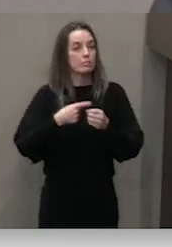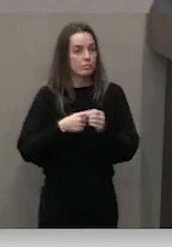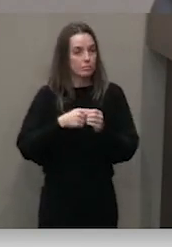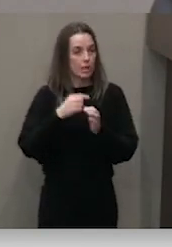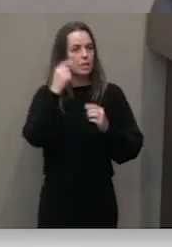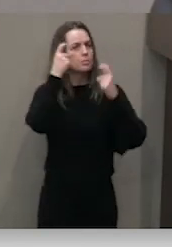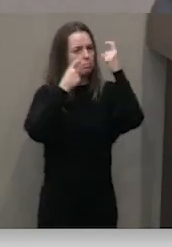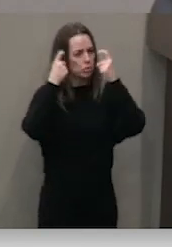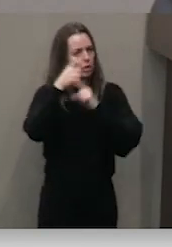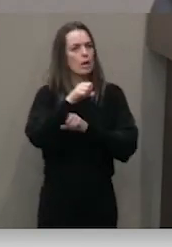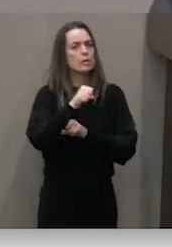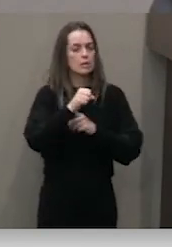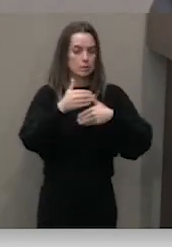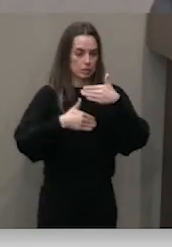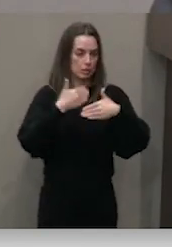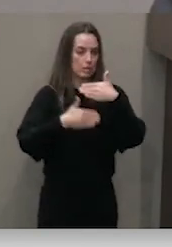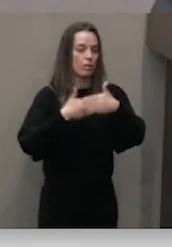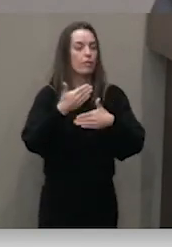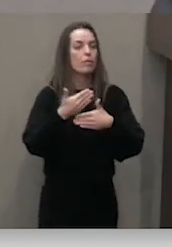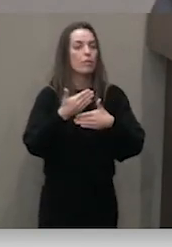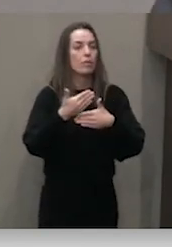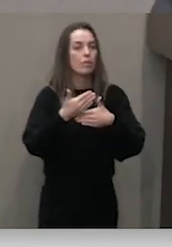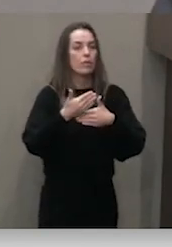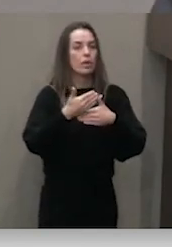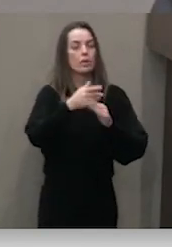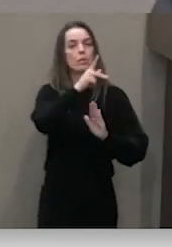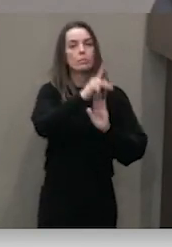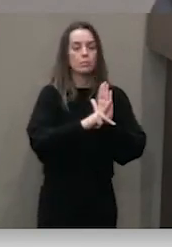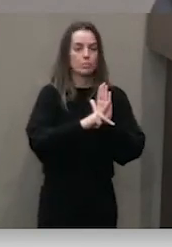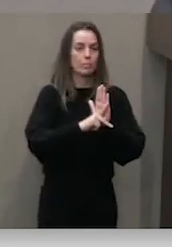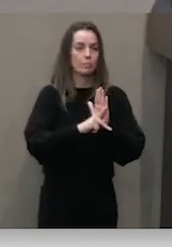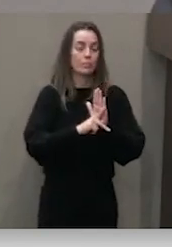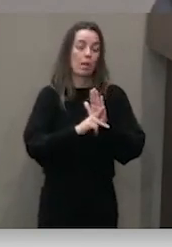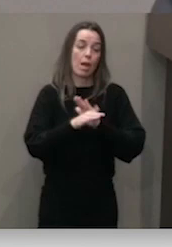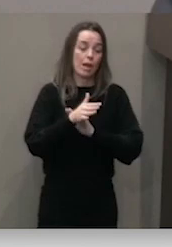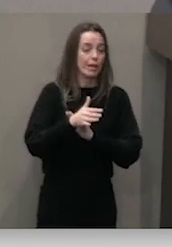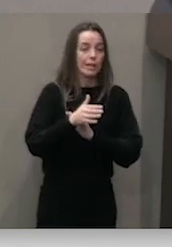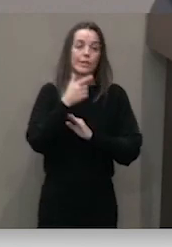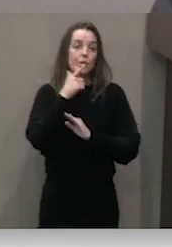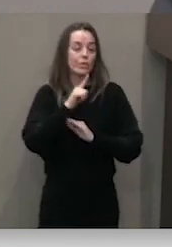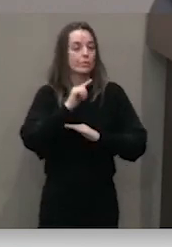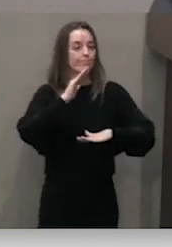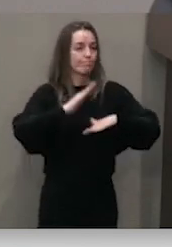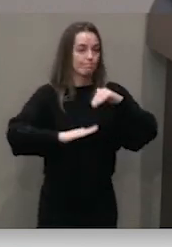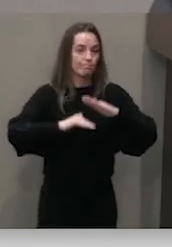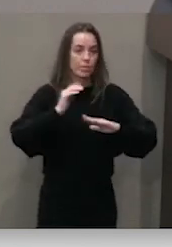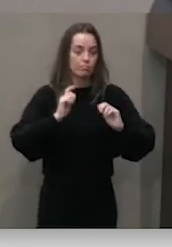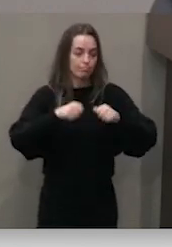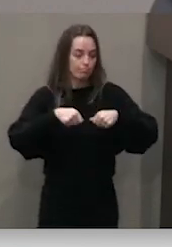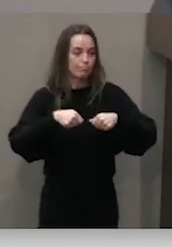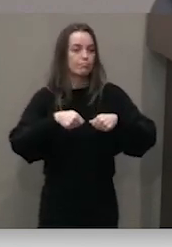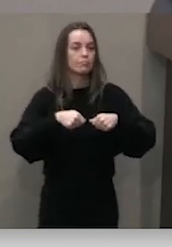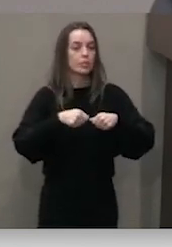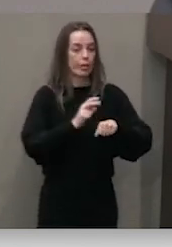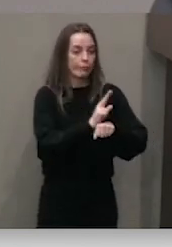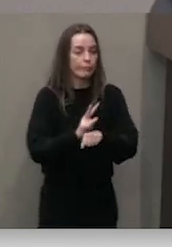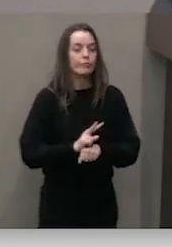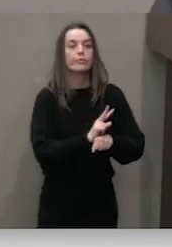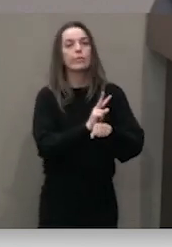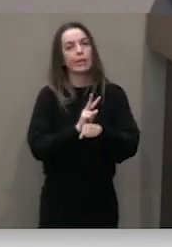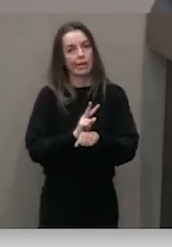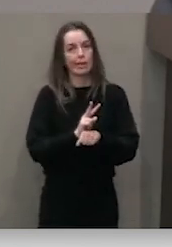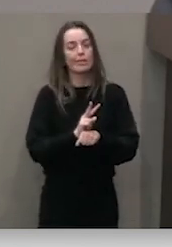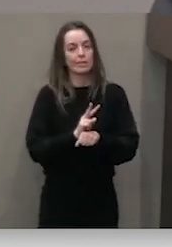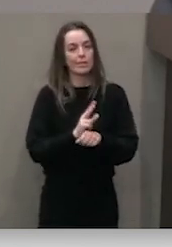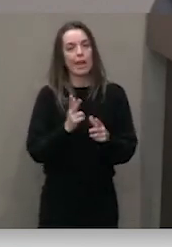desenvolver instrumentos de planejamento. Nem sempre a gente consegue executar, nem sempre a gente consegue fiscalizar tudo, nem nós, nem os senhores e